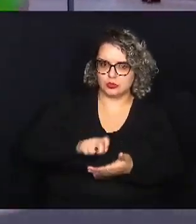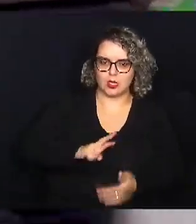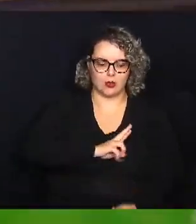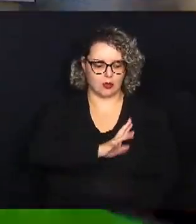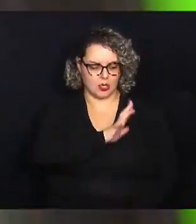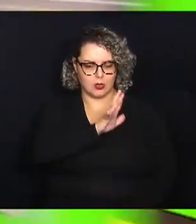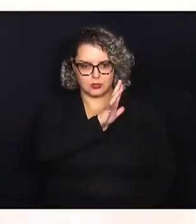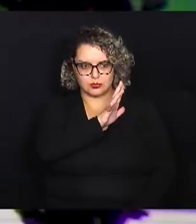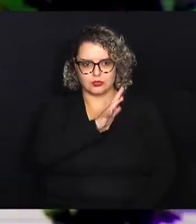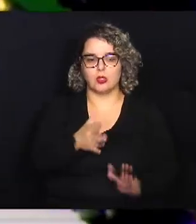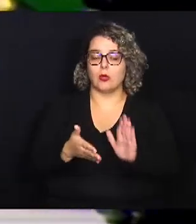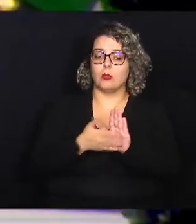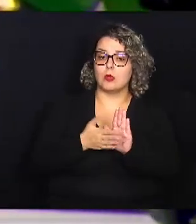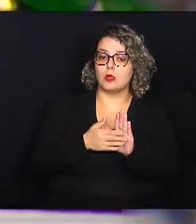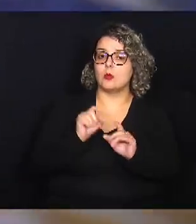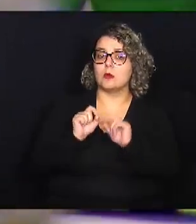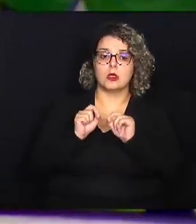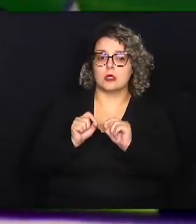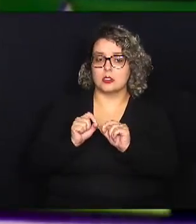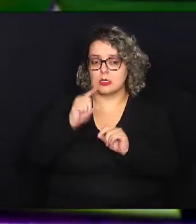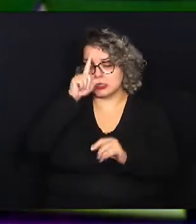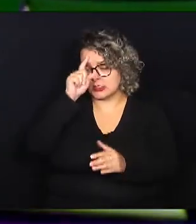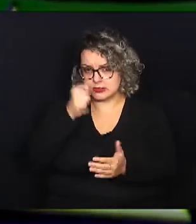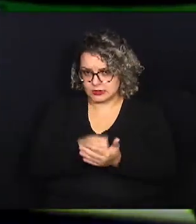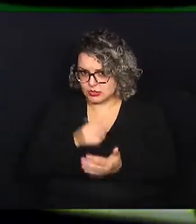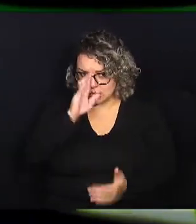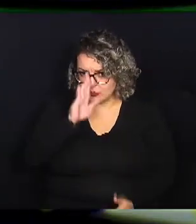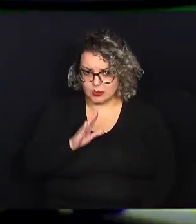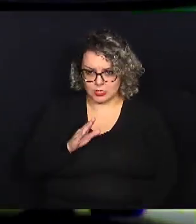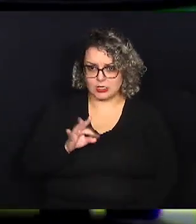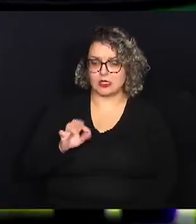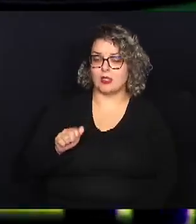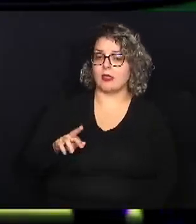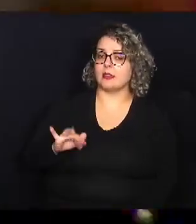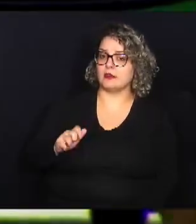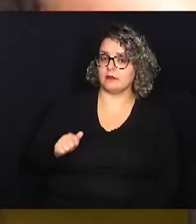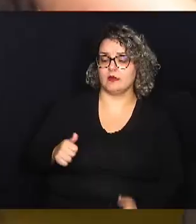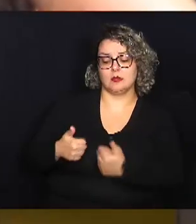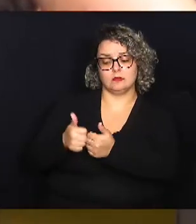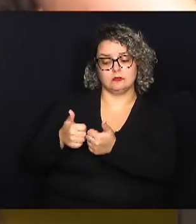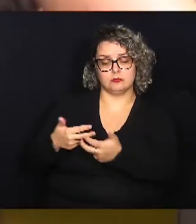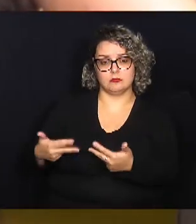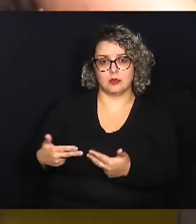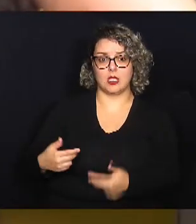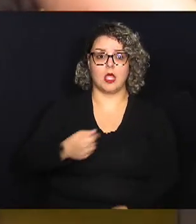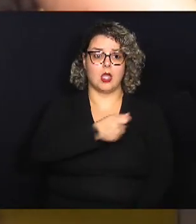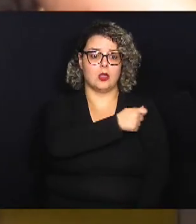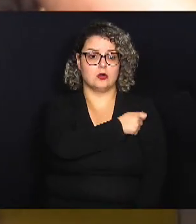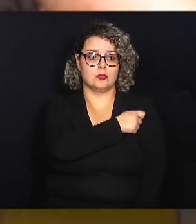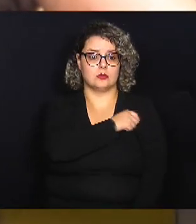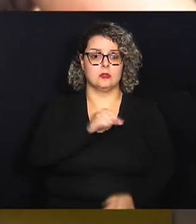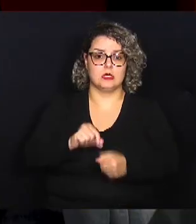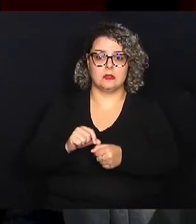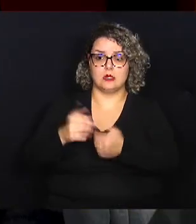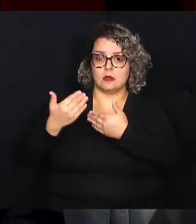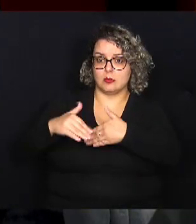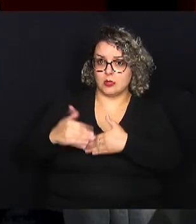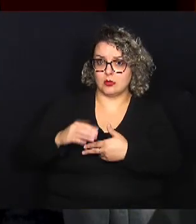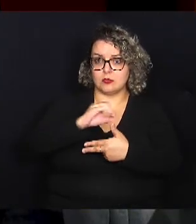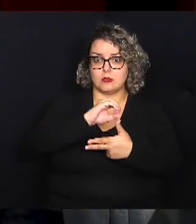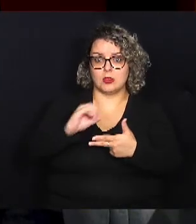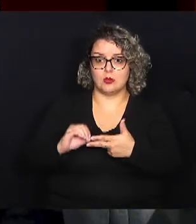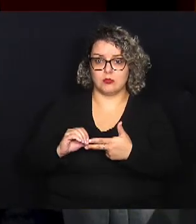a proposta determina a gratuidade de tarifa no transporte coletivo a estudantes que forem prestar o Enem, o